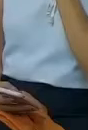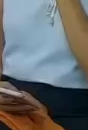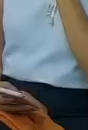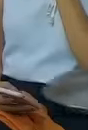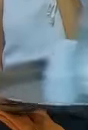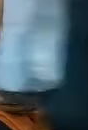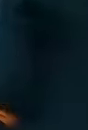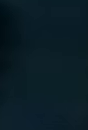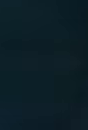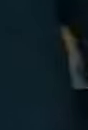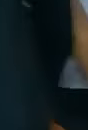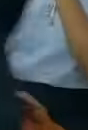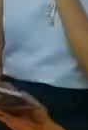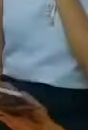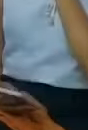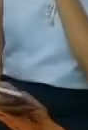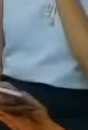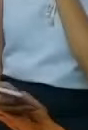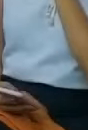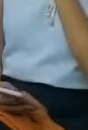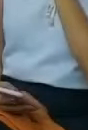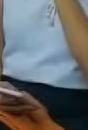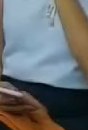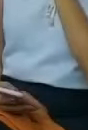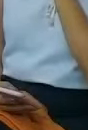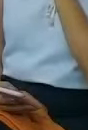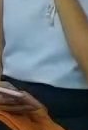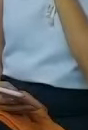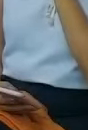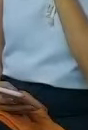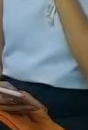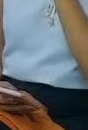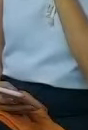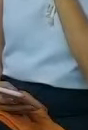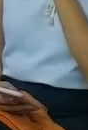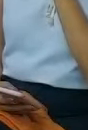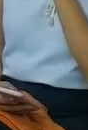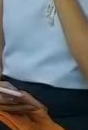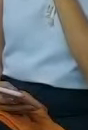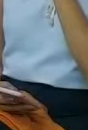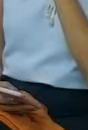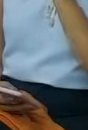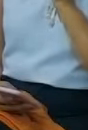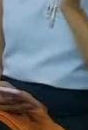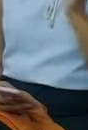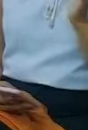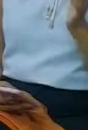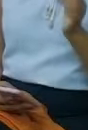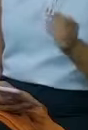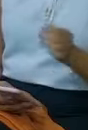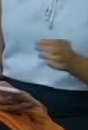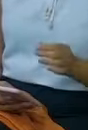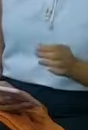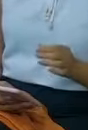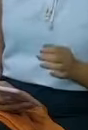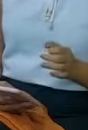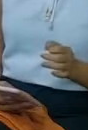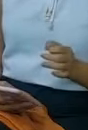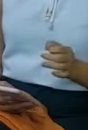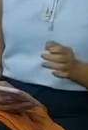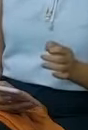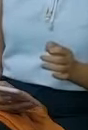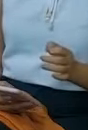valores brutos, do que foi empenhado, do que foi liquidado, do que estava na dotação orçamentária,